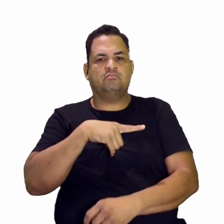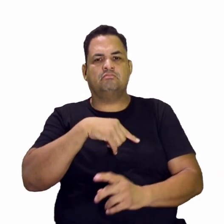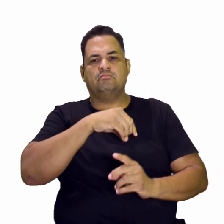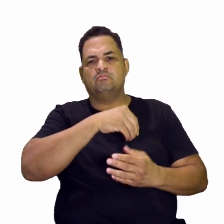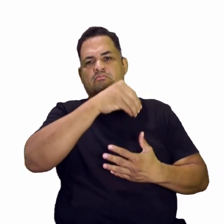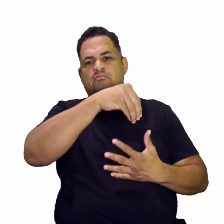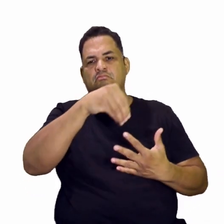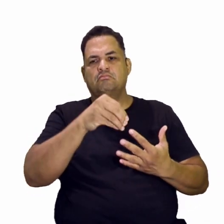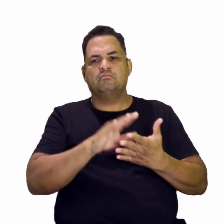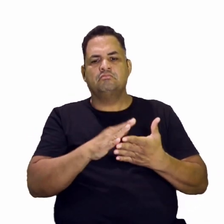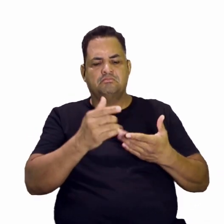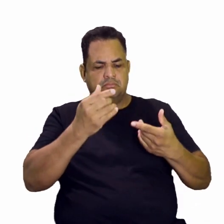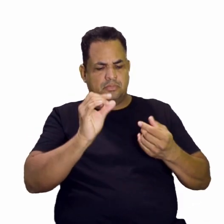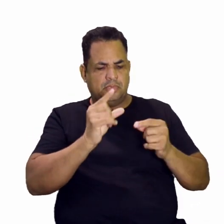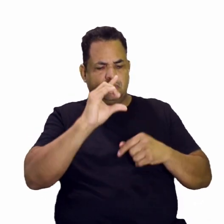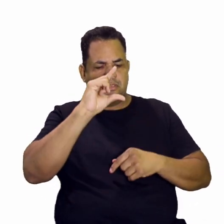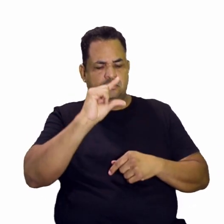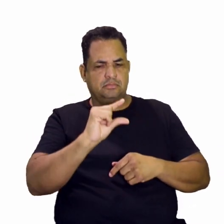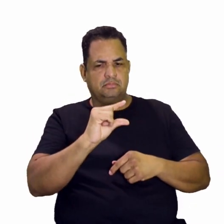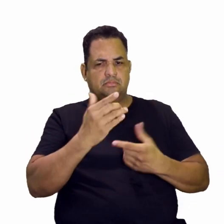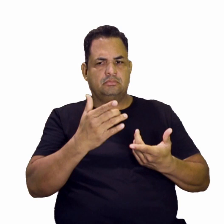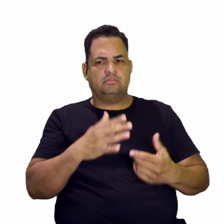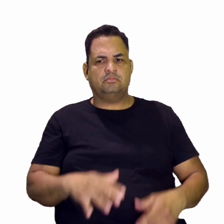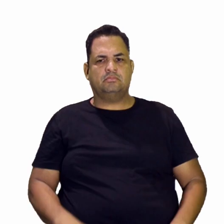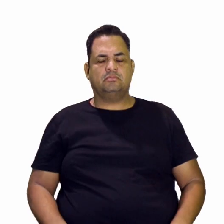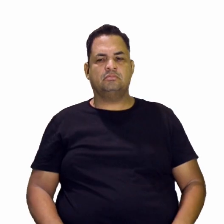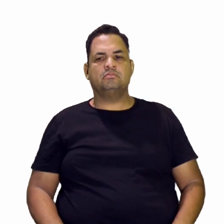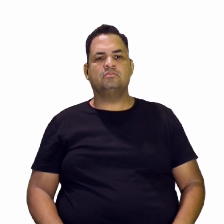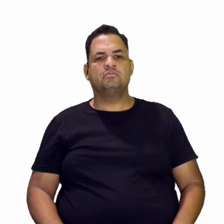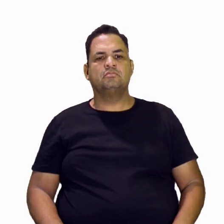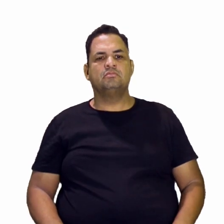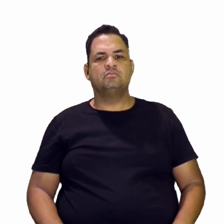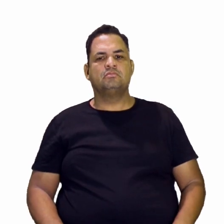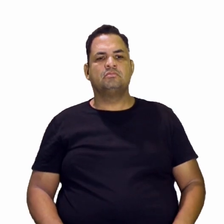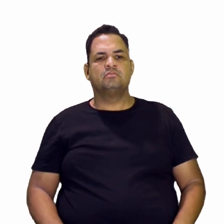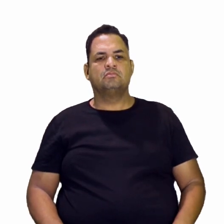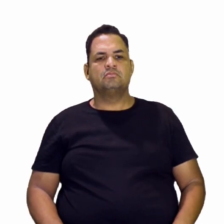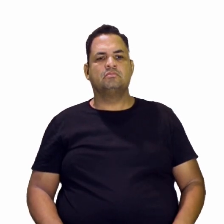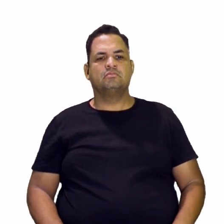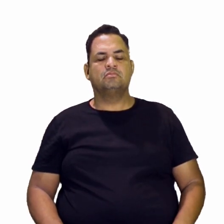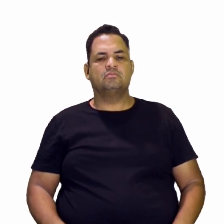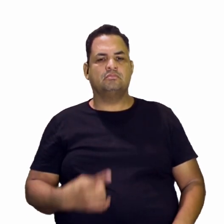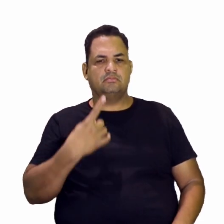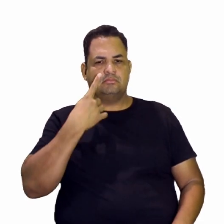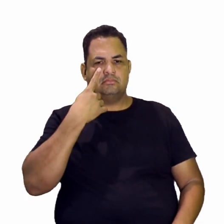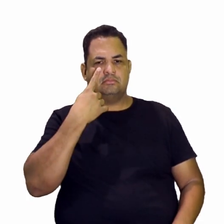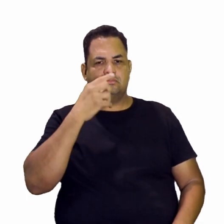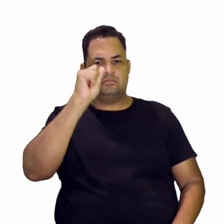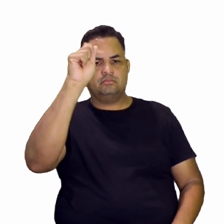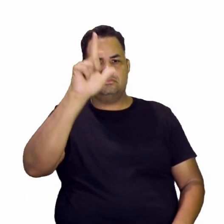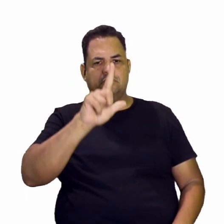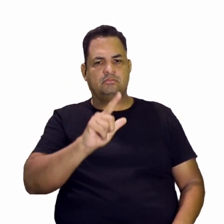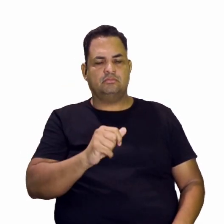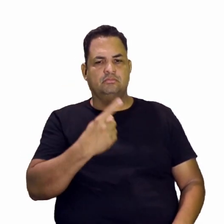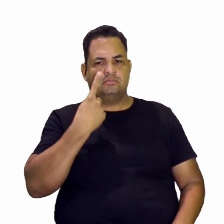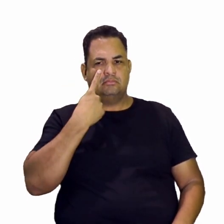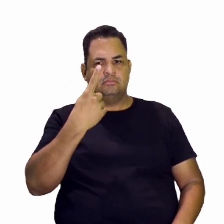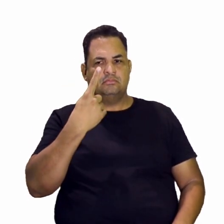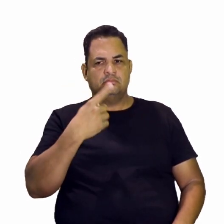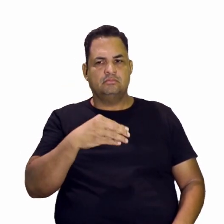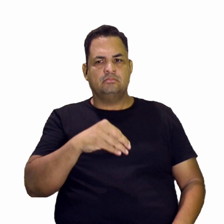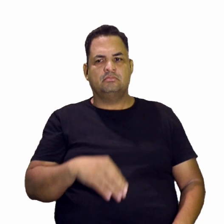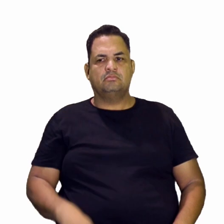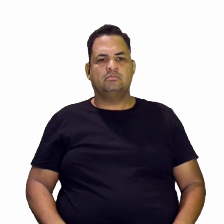de pequeno porte. Deixa eu destacar aqui, tá? Deixa eu colocar azul, que eu amo azul. Uma espécie